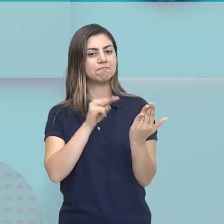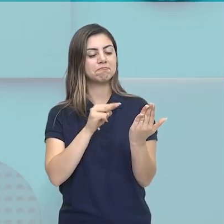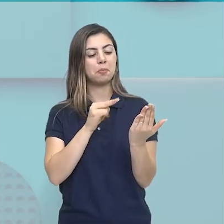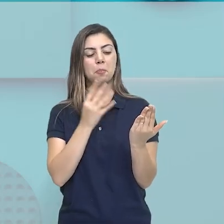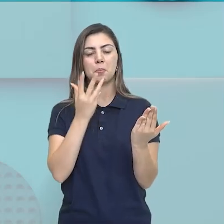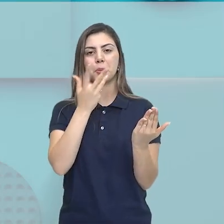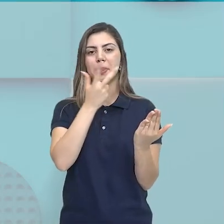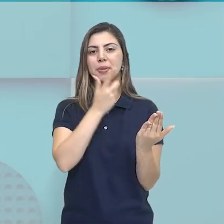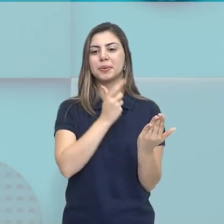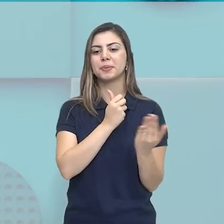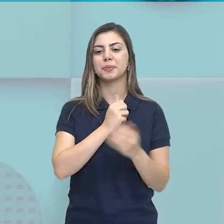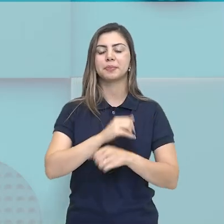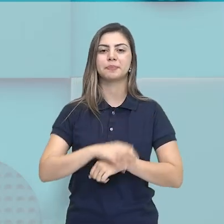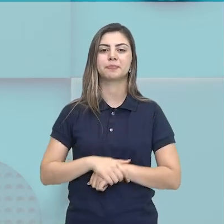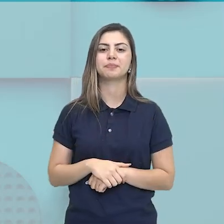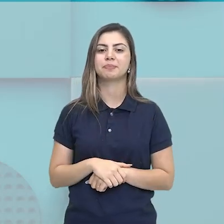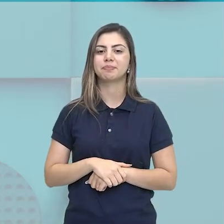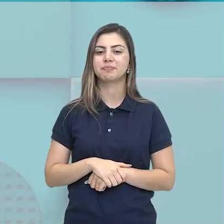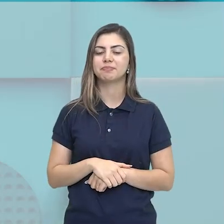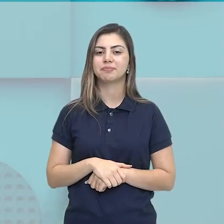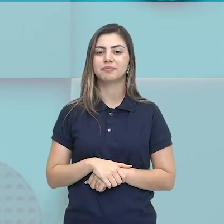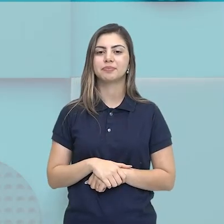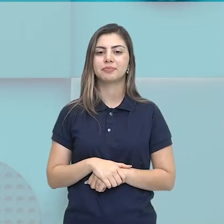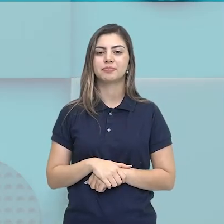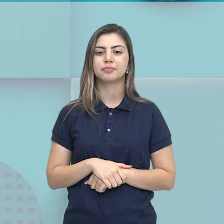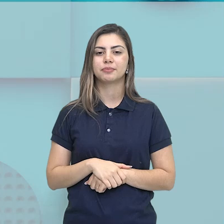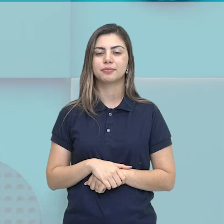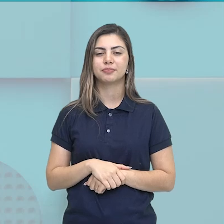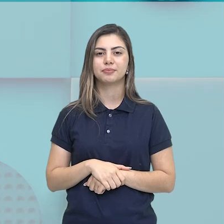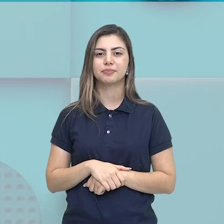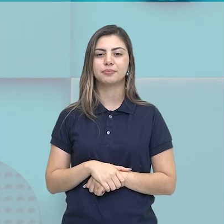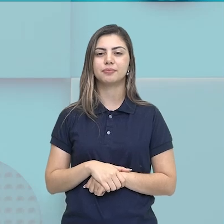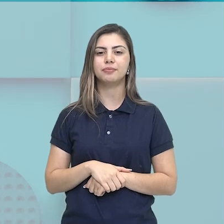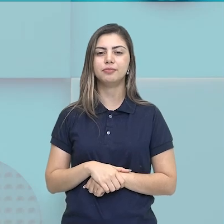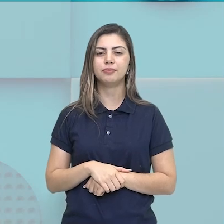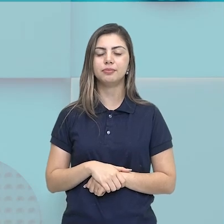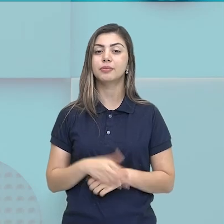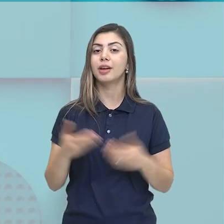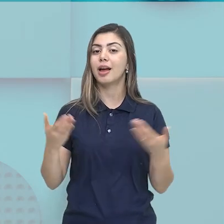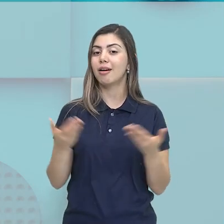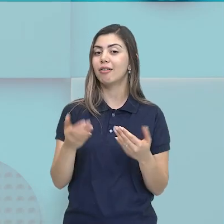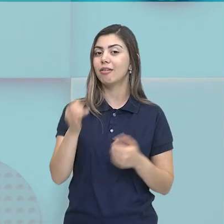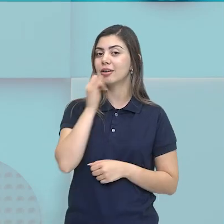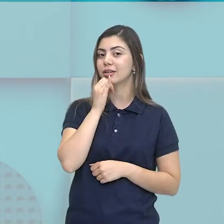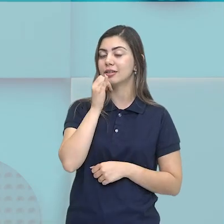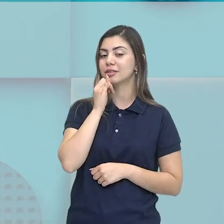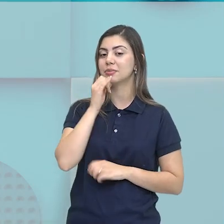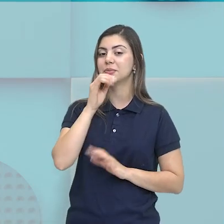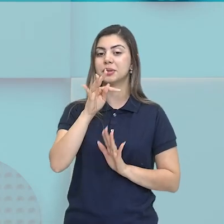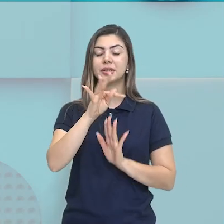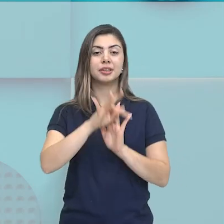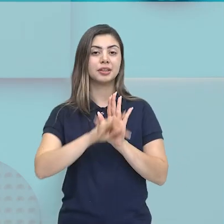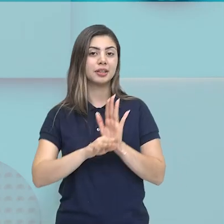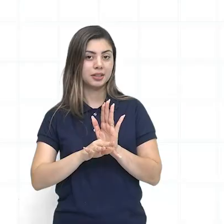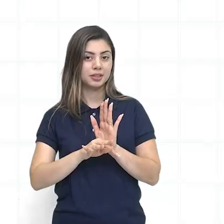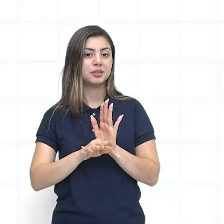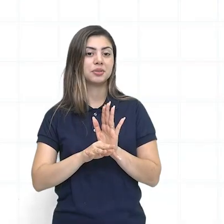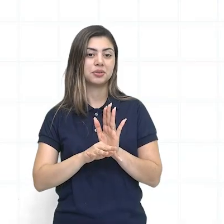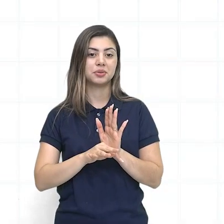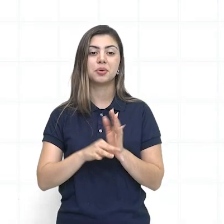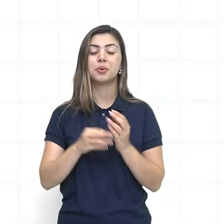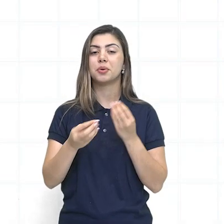mais apresentável. Então, vamos ver aqui um exemplo de texto